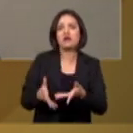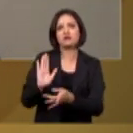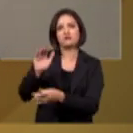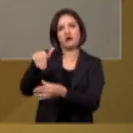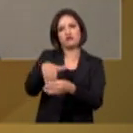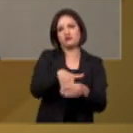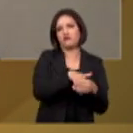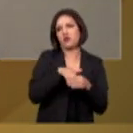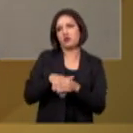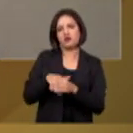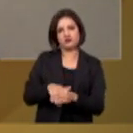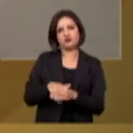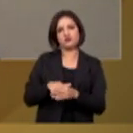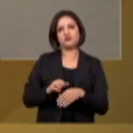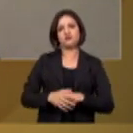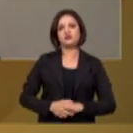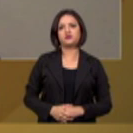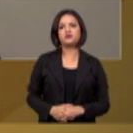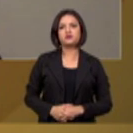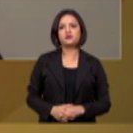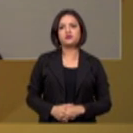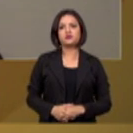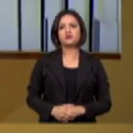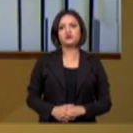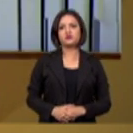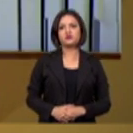ser eleito para um cargo diretivo